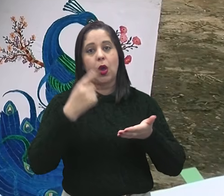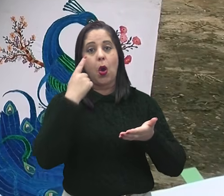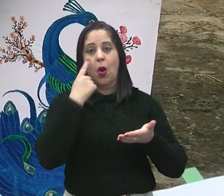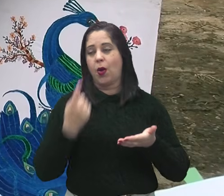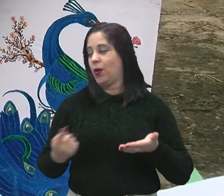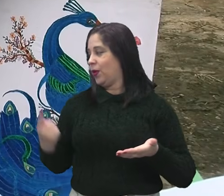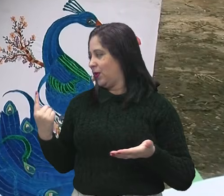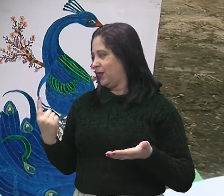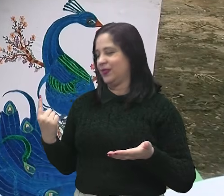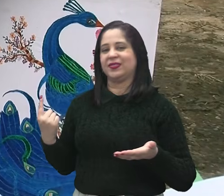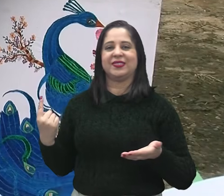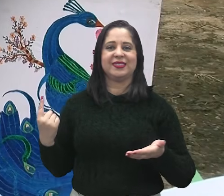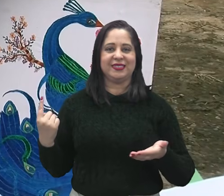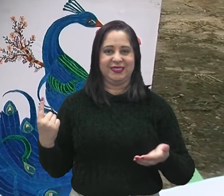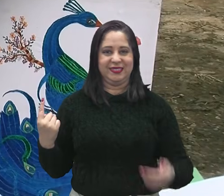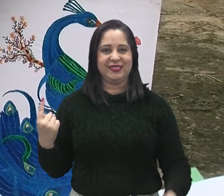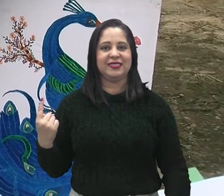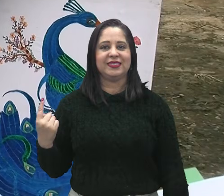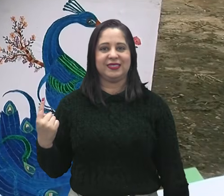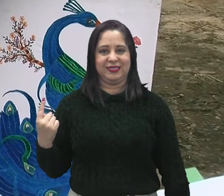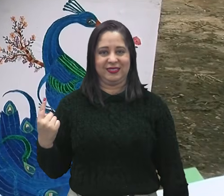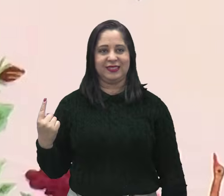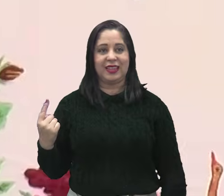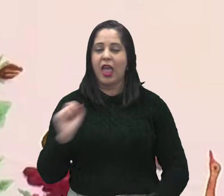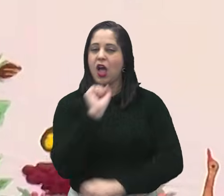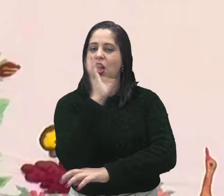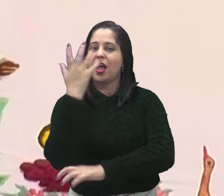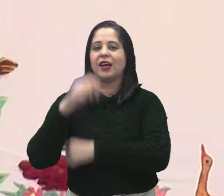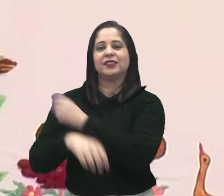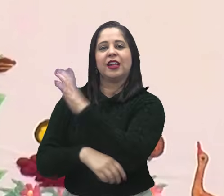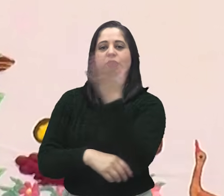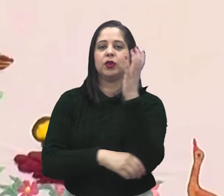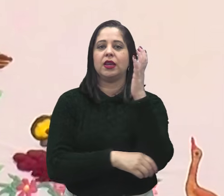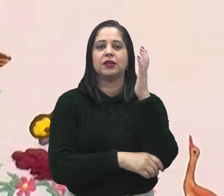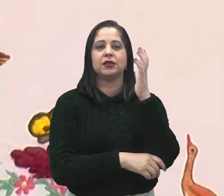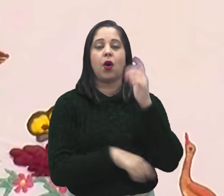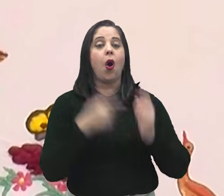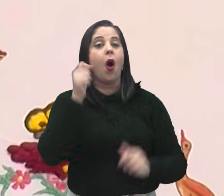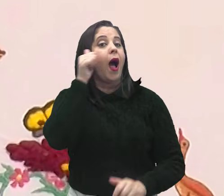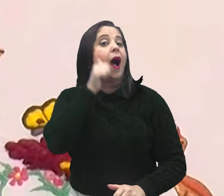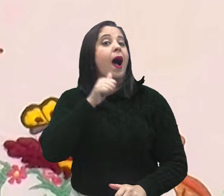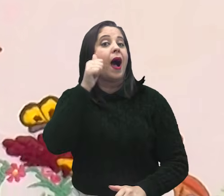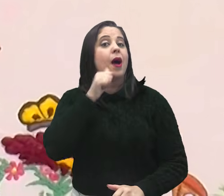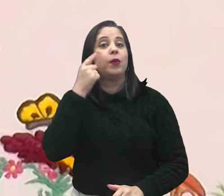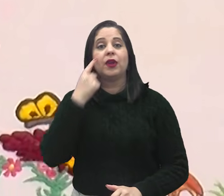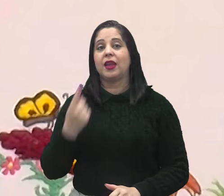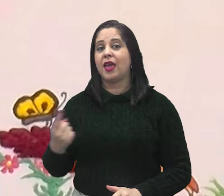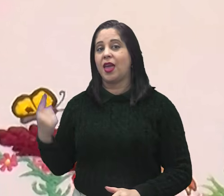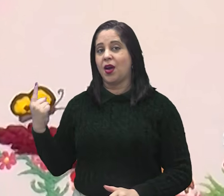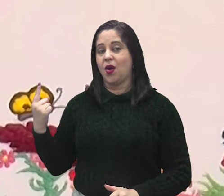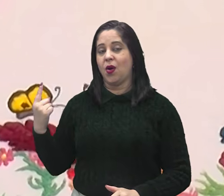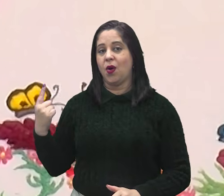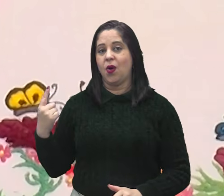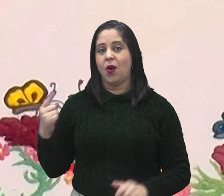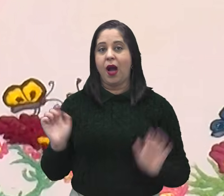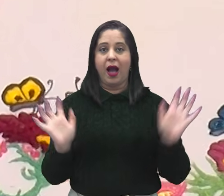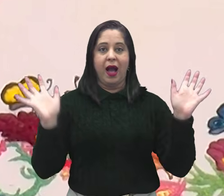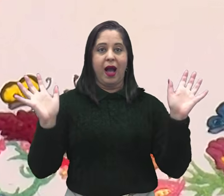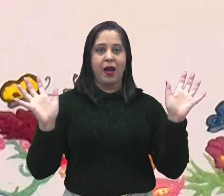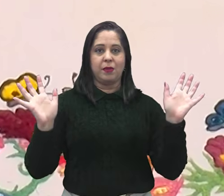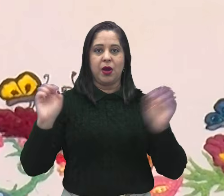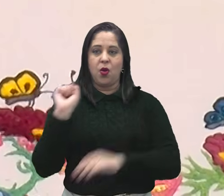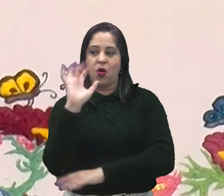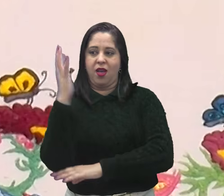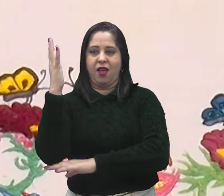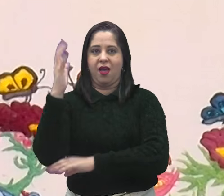mãe da natureza. É um corpo de mulher, mas você pode ver que as mãos dela é um galho, ela está segurando um pássaro. E